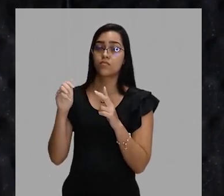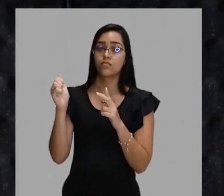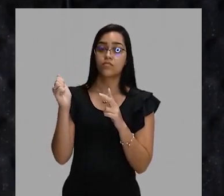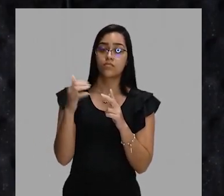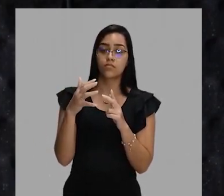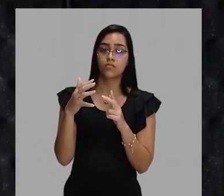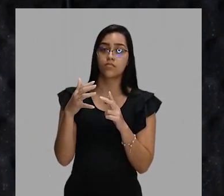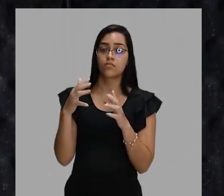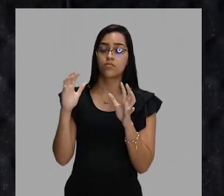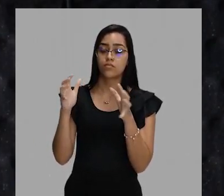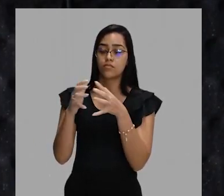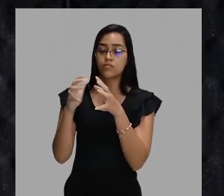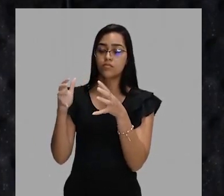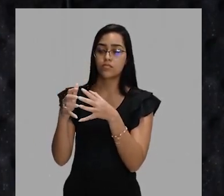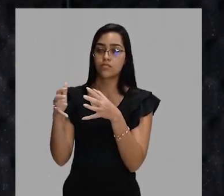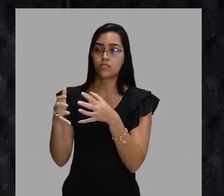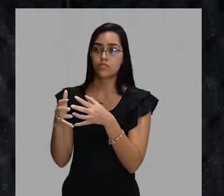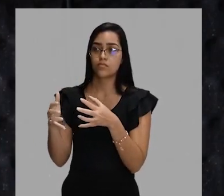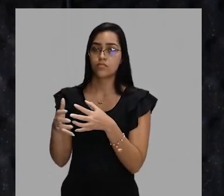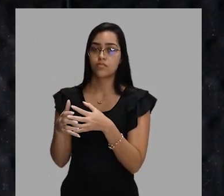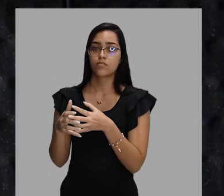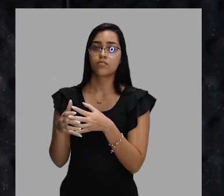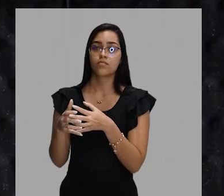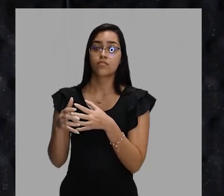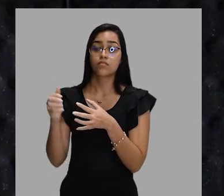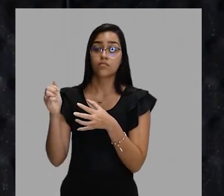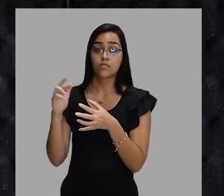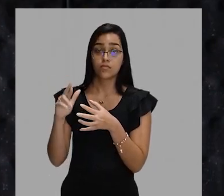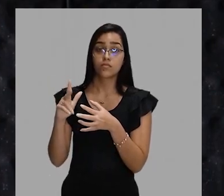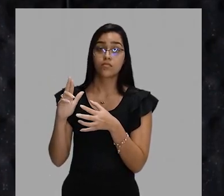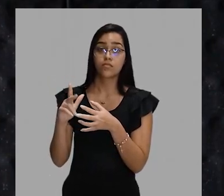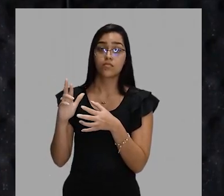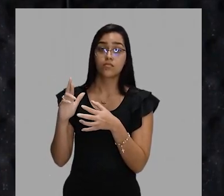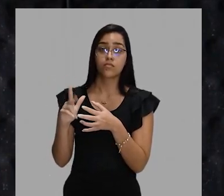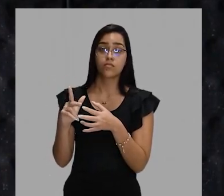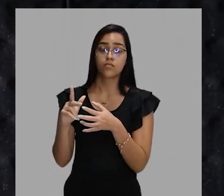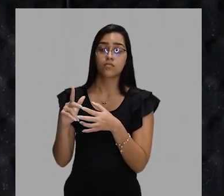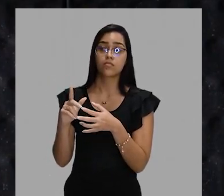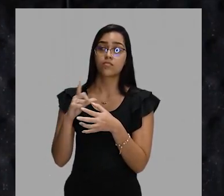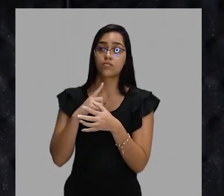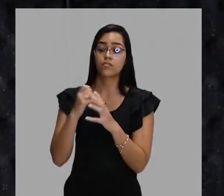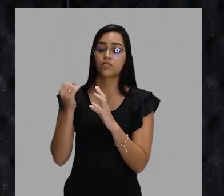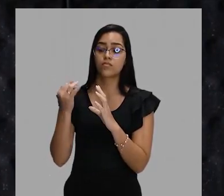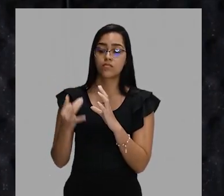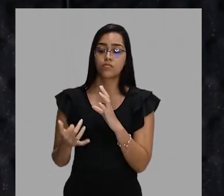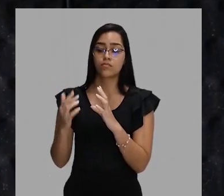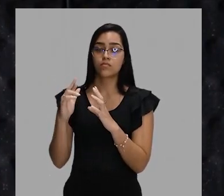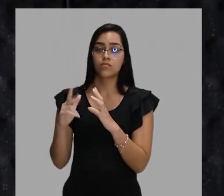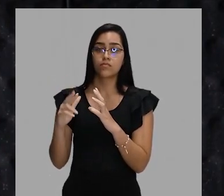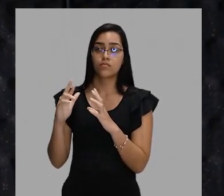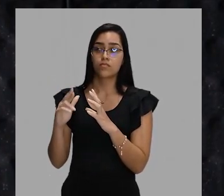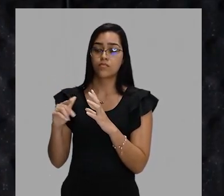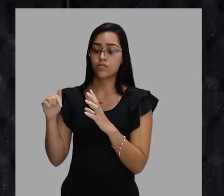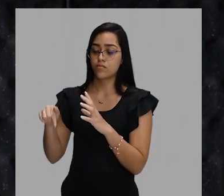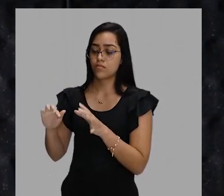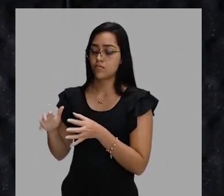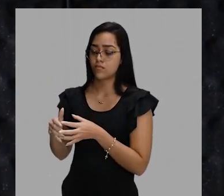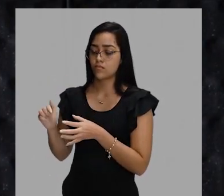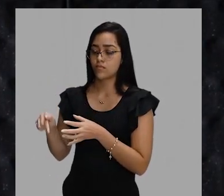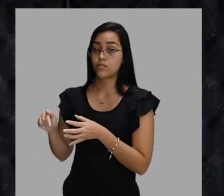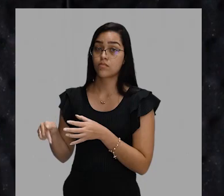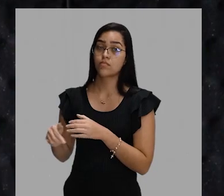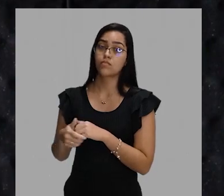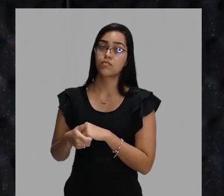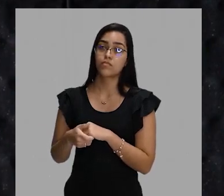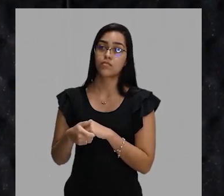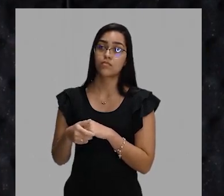por grupos que é um grupo de indivíduos totalmente diferente, que tem características diferentes desse outro indivíduo, desse outro